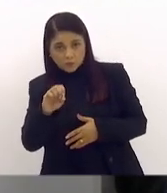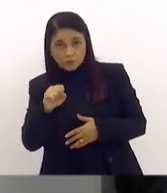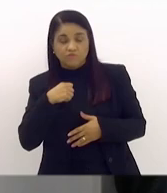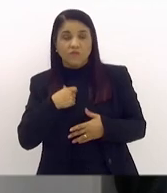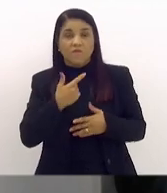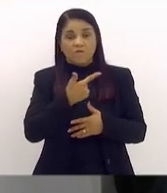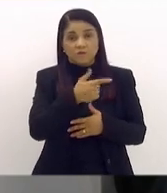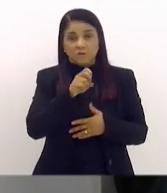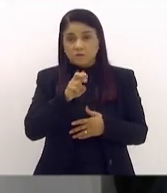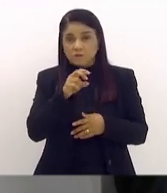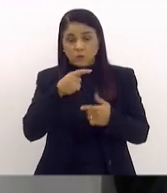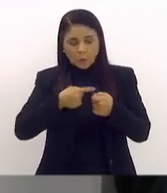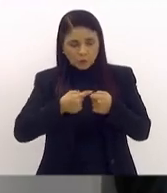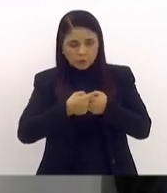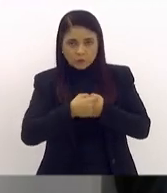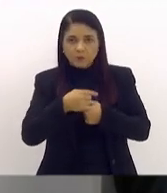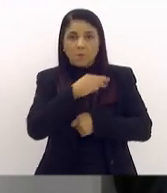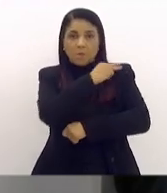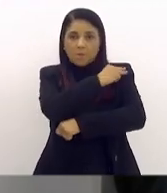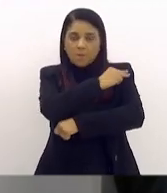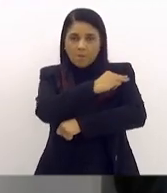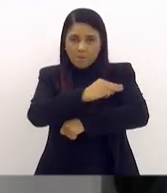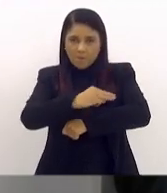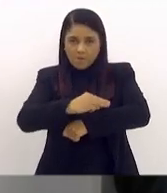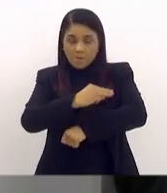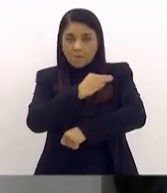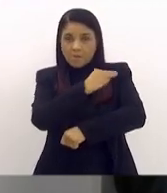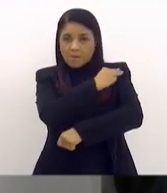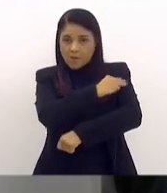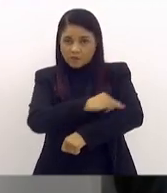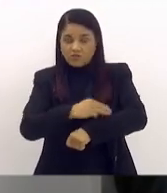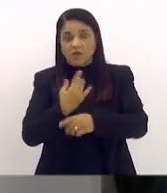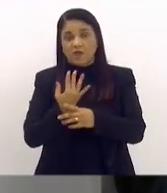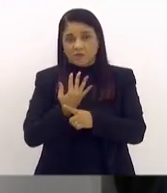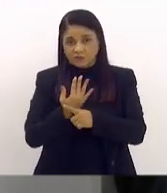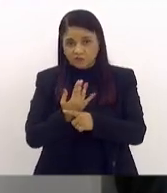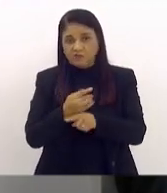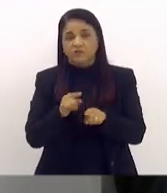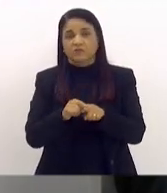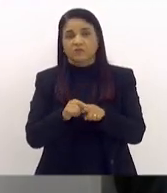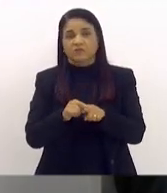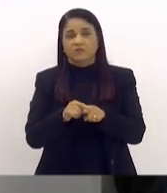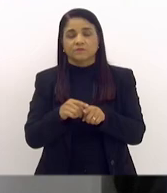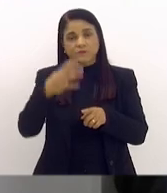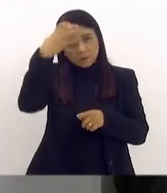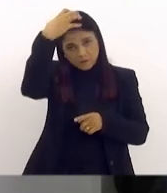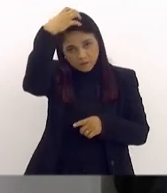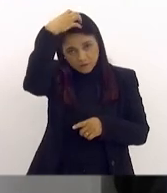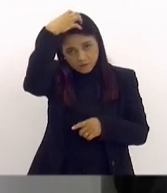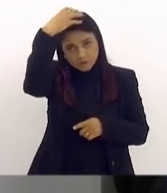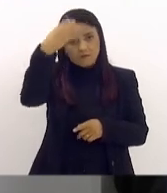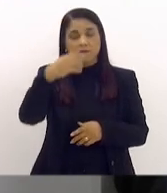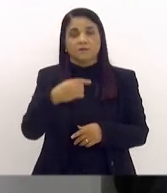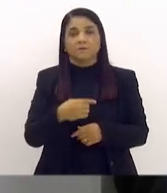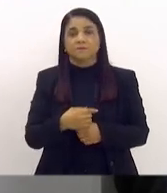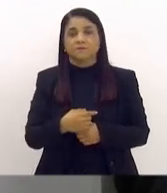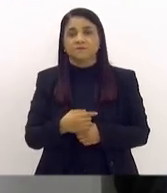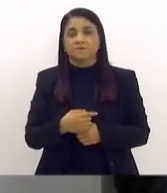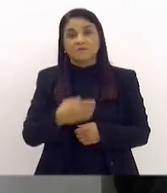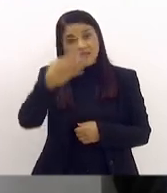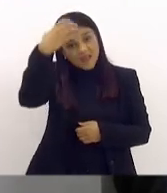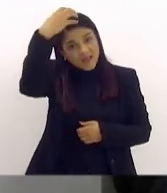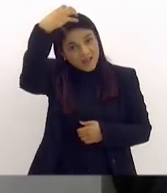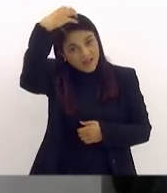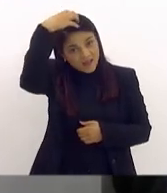litorâneos um deles é Magé né então Caxias Angra dos Reis né Angra dos